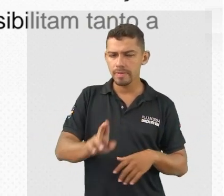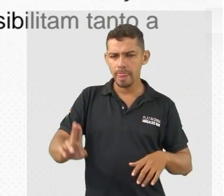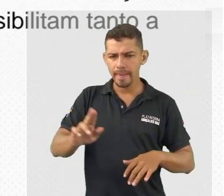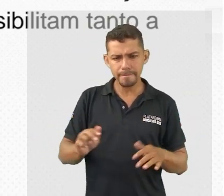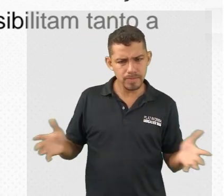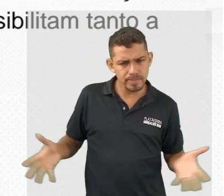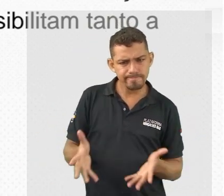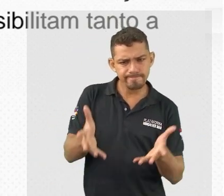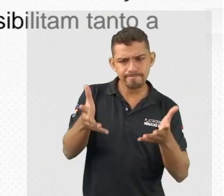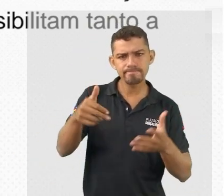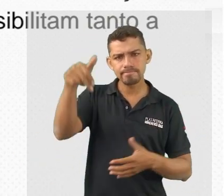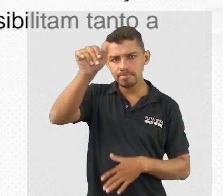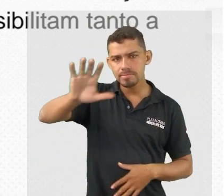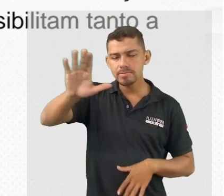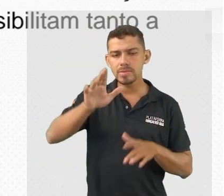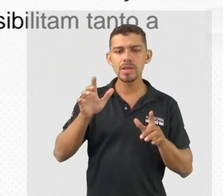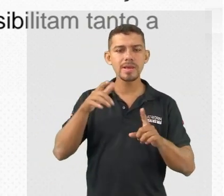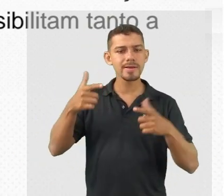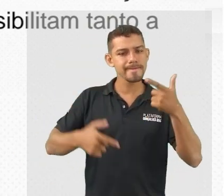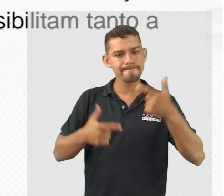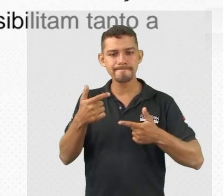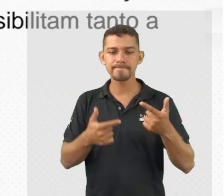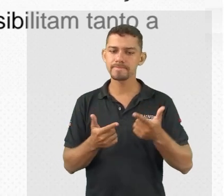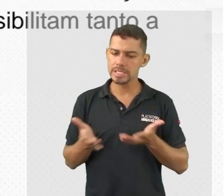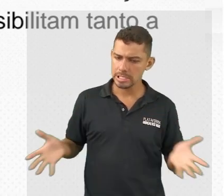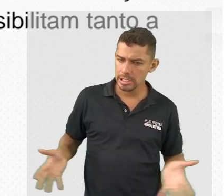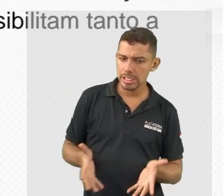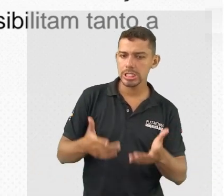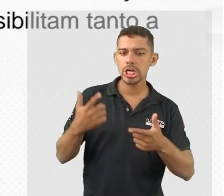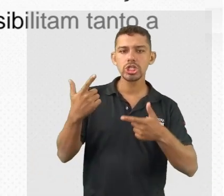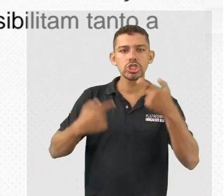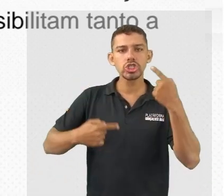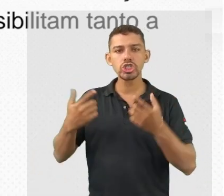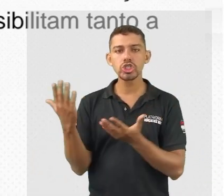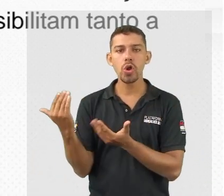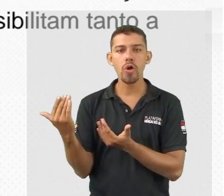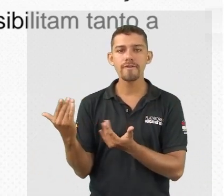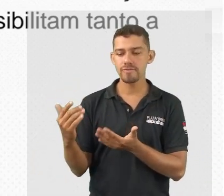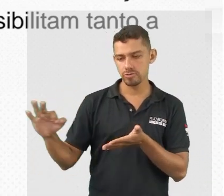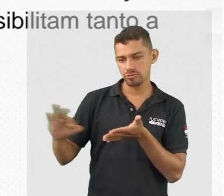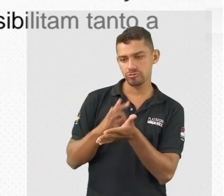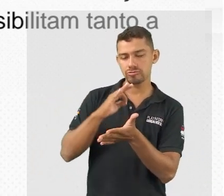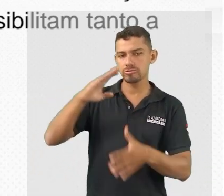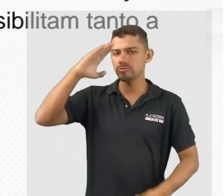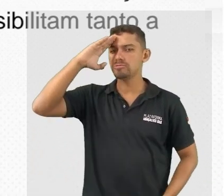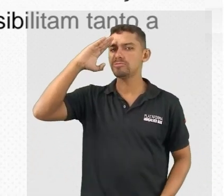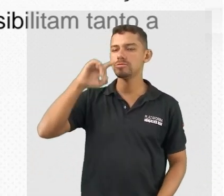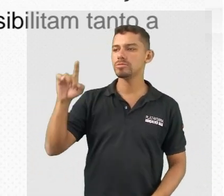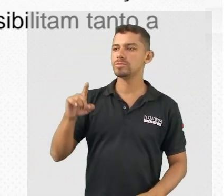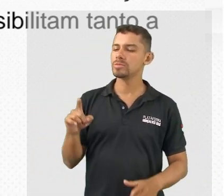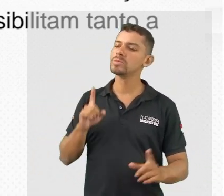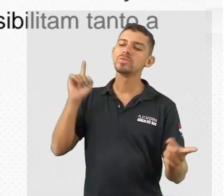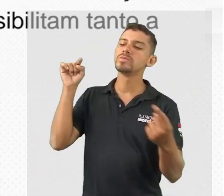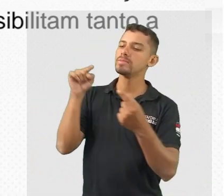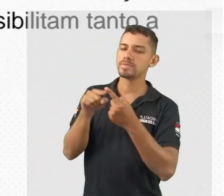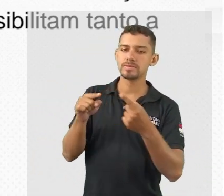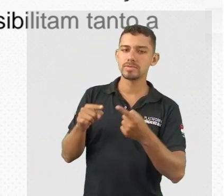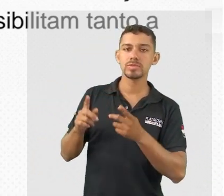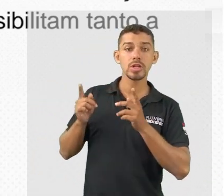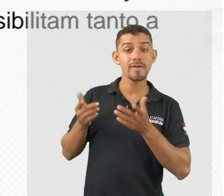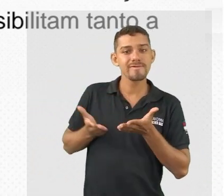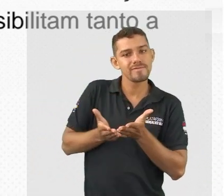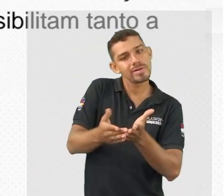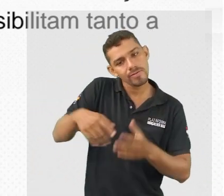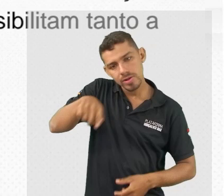nação na guerra e incentivar jovens a se alistarem, né, nos seus exércitos, né, com essa finalidade de os enviarem